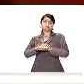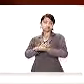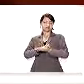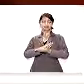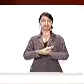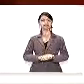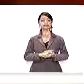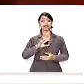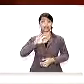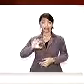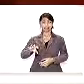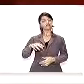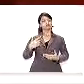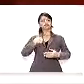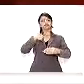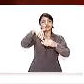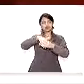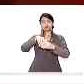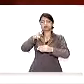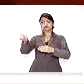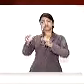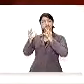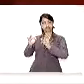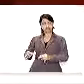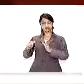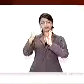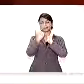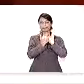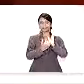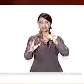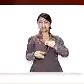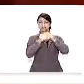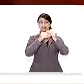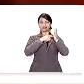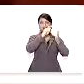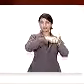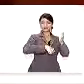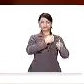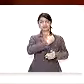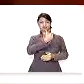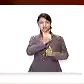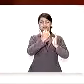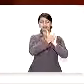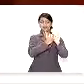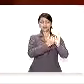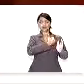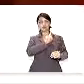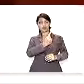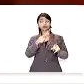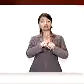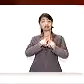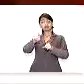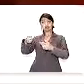termos assim voto pela regularidade do termo auditivo ao contrato ao item 6 Lote 1 e pela legalidade